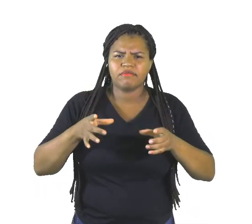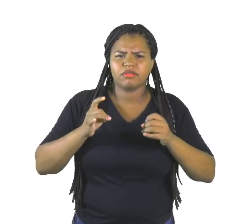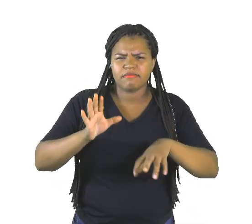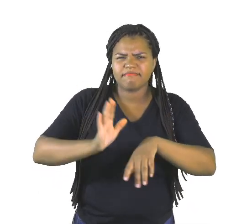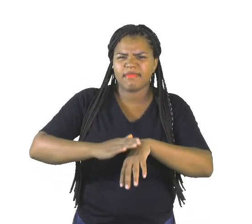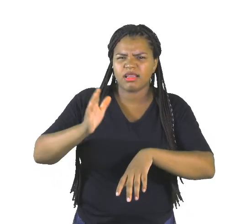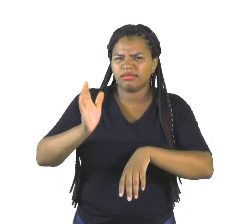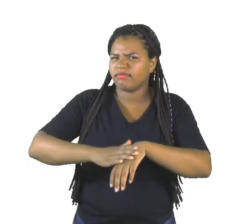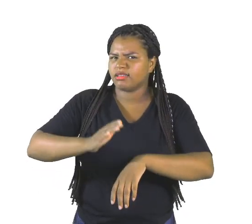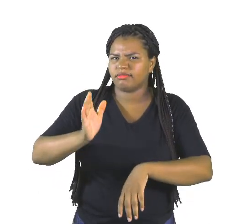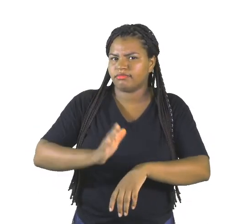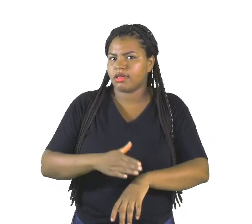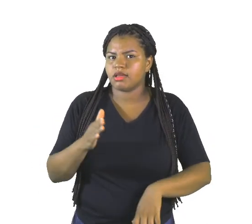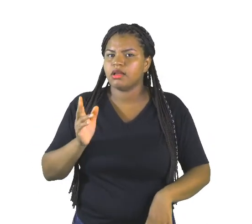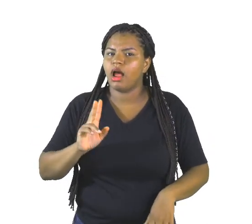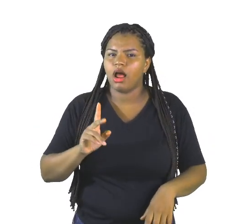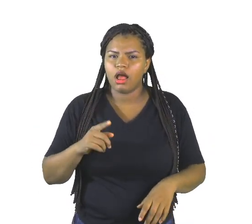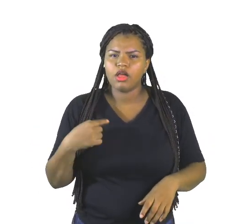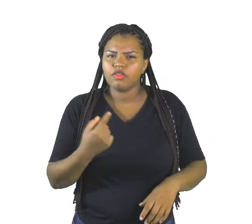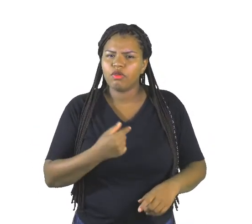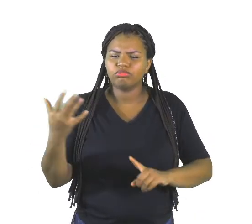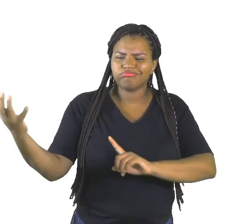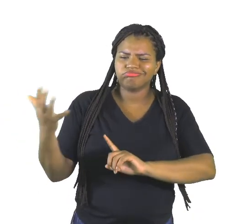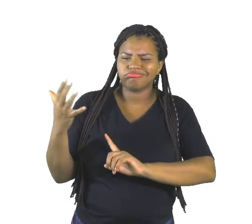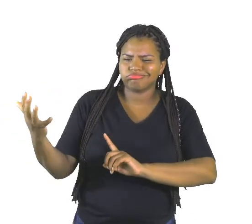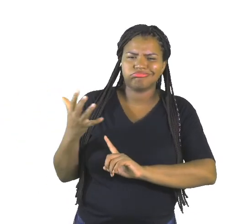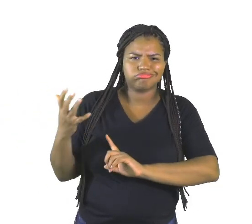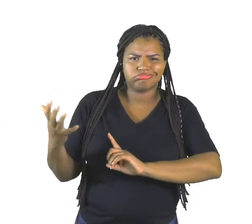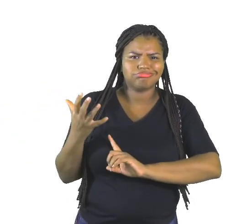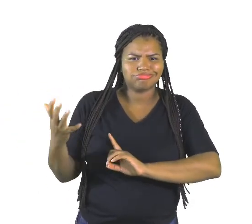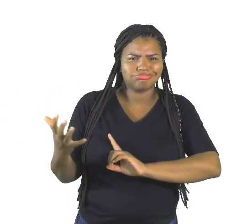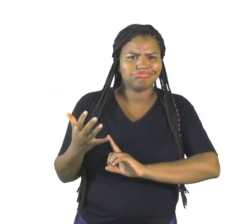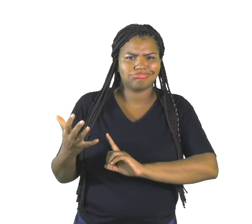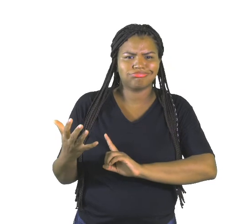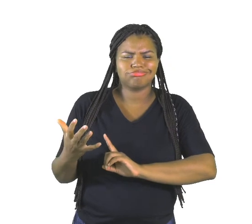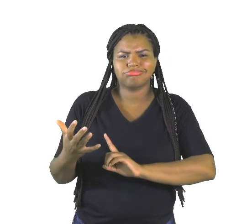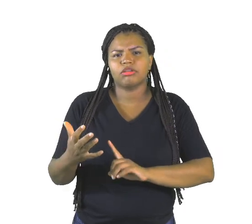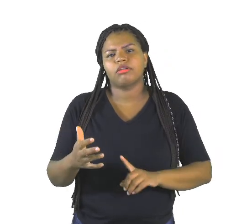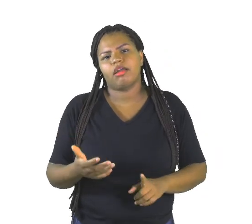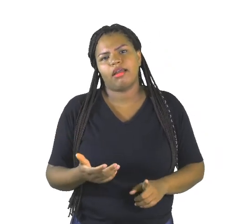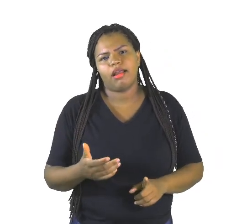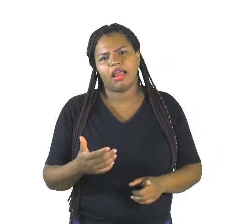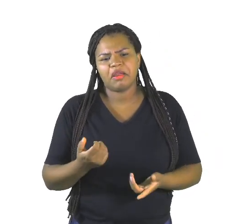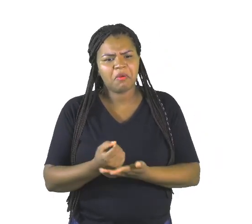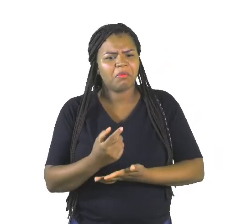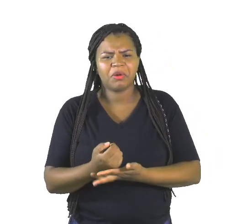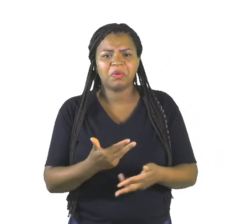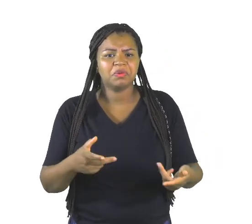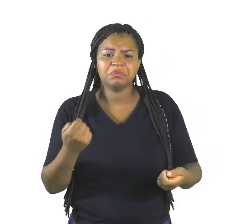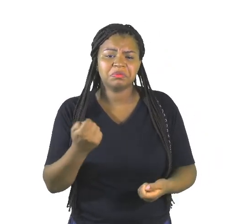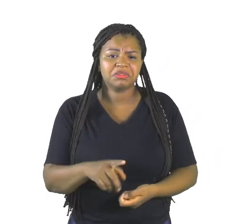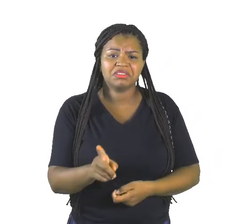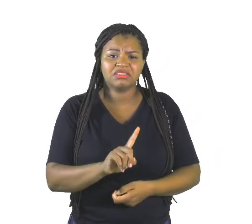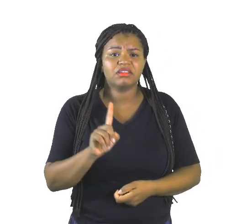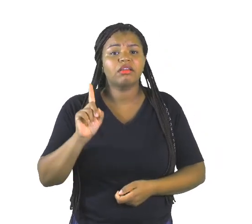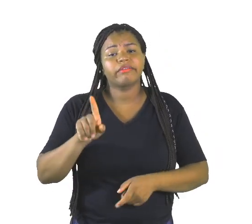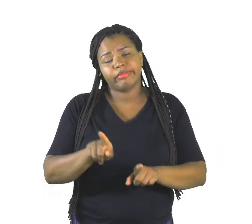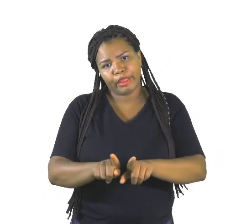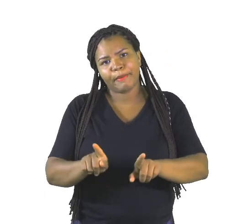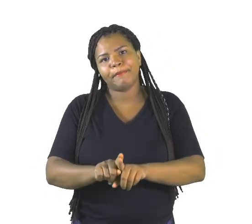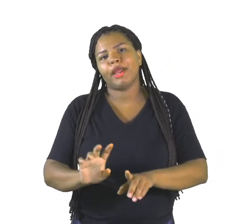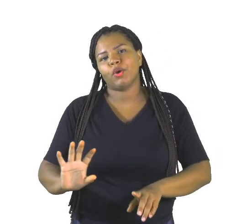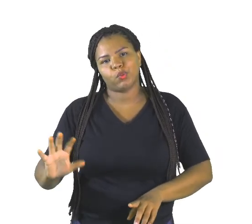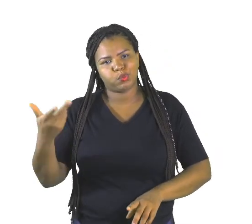mais, e a gente acaba sendo estimulado e consumindo aquilo que a gente não precisa. E isso acaba gerando desperdício também. Quando